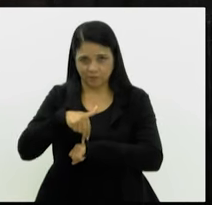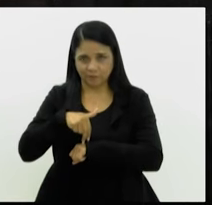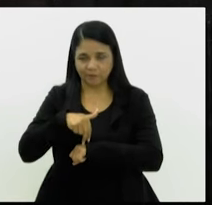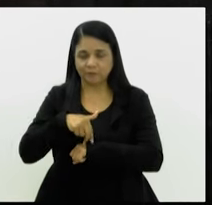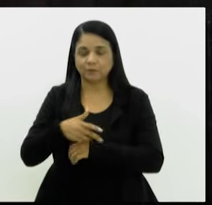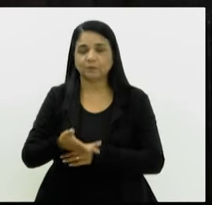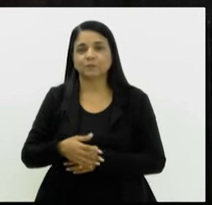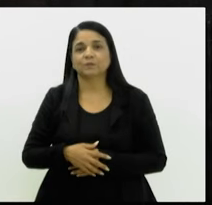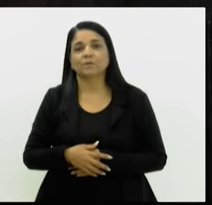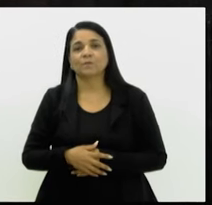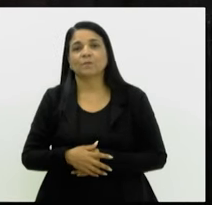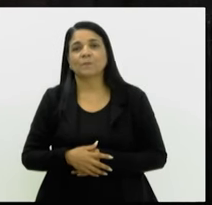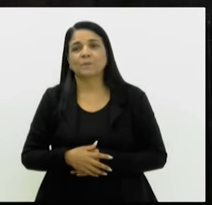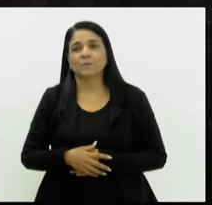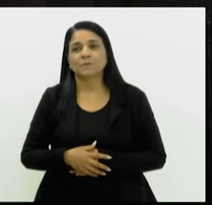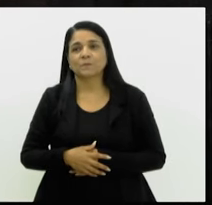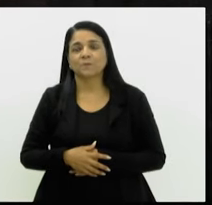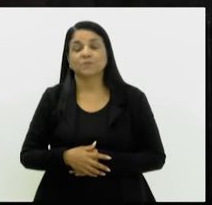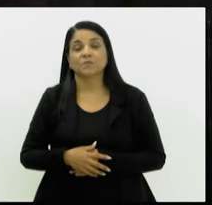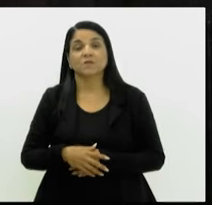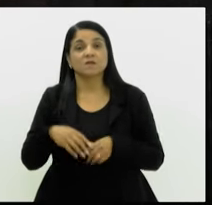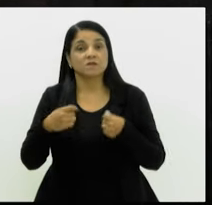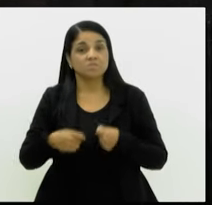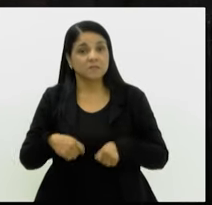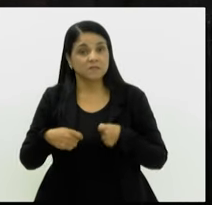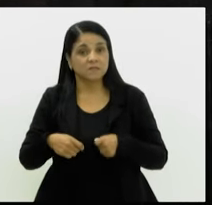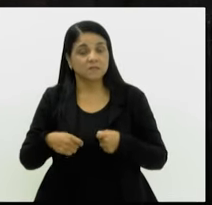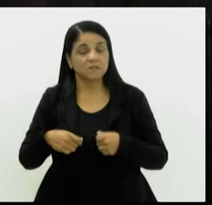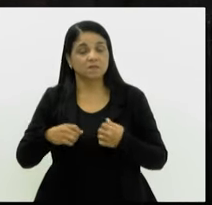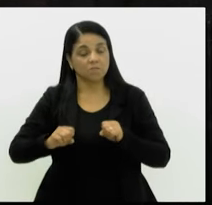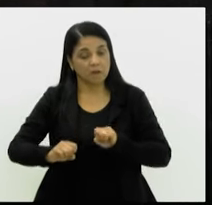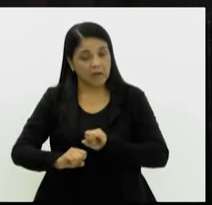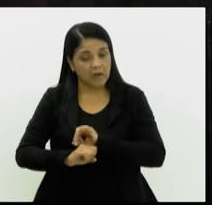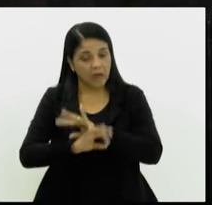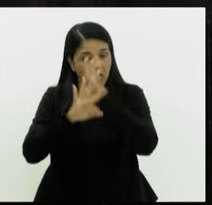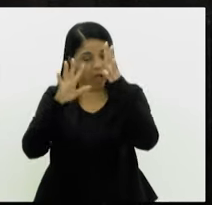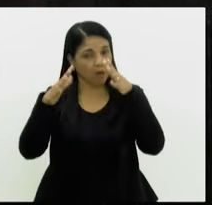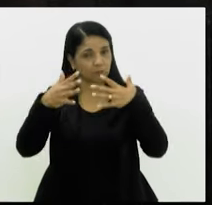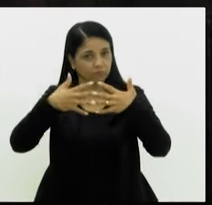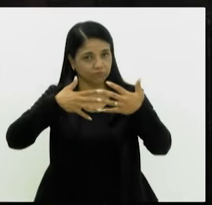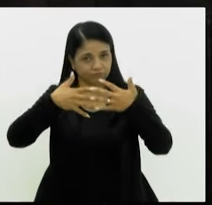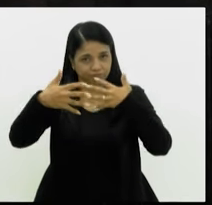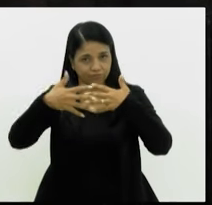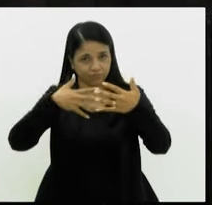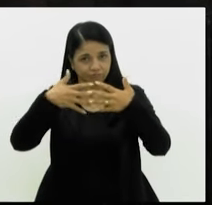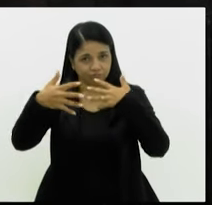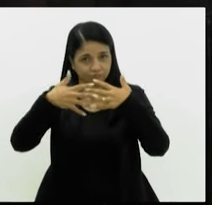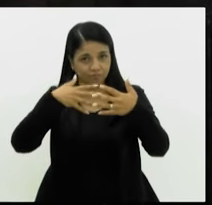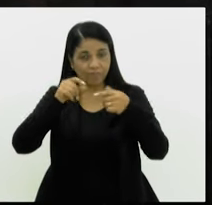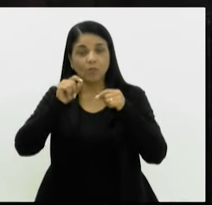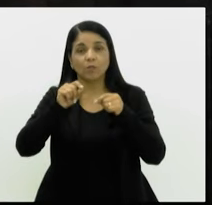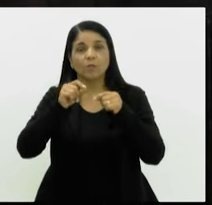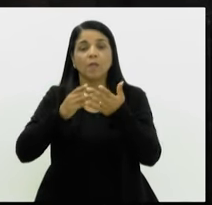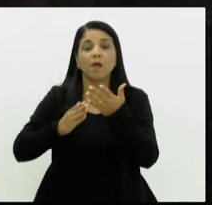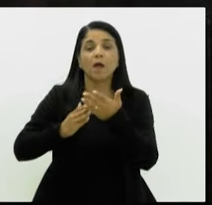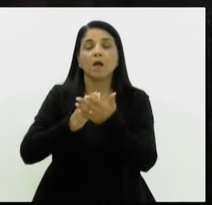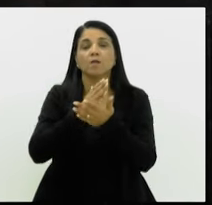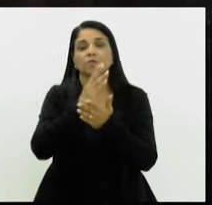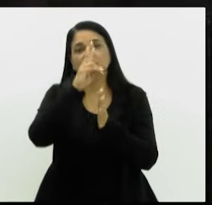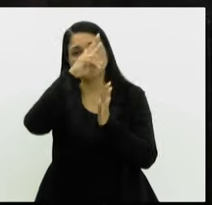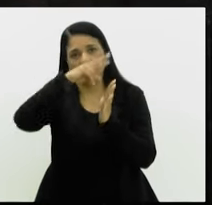Bom, mas é preciso ficar claro na leitura do que nós estamos aprovando,